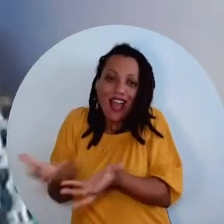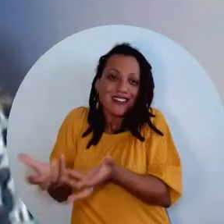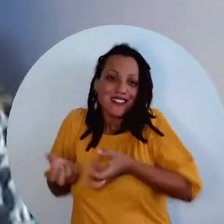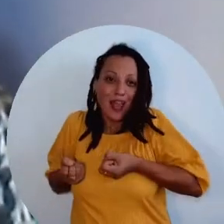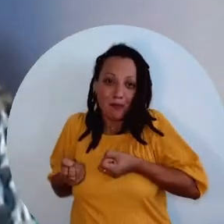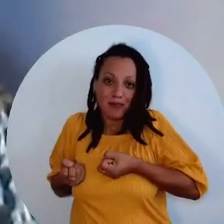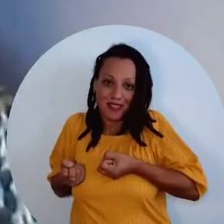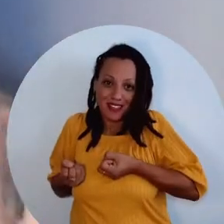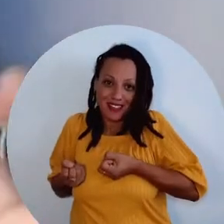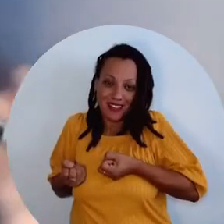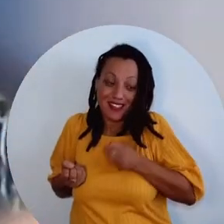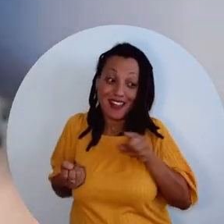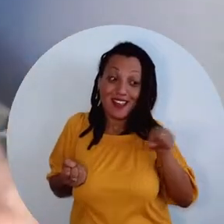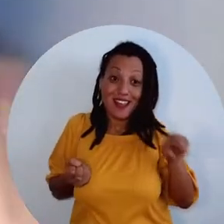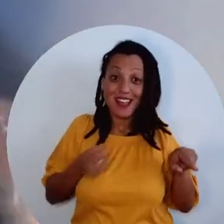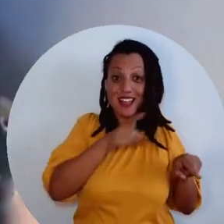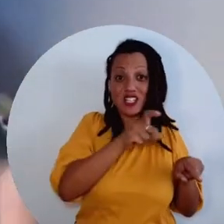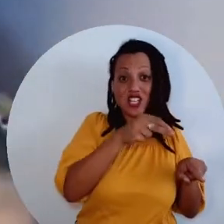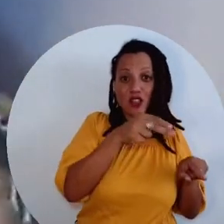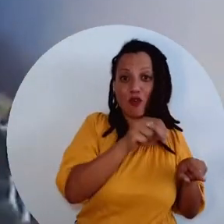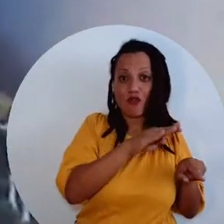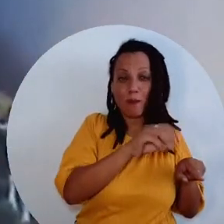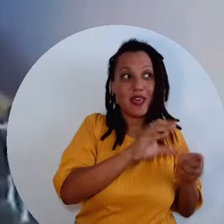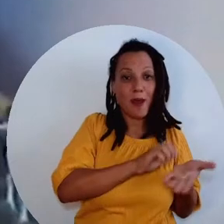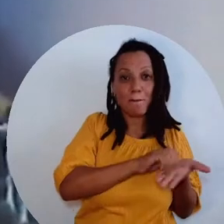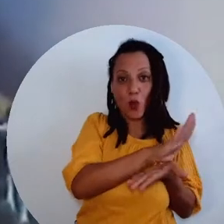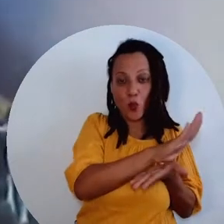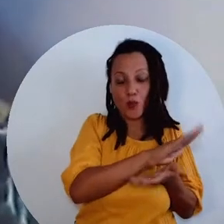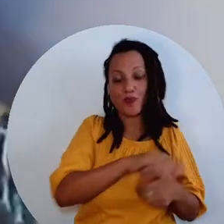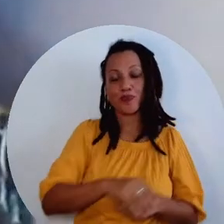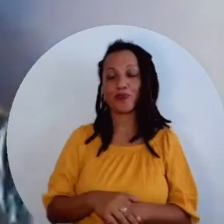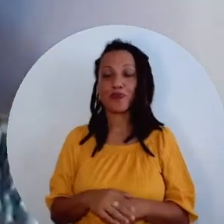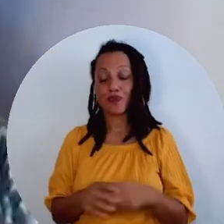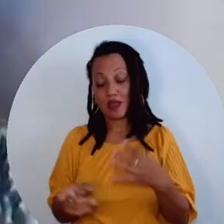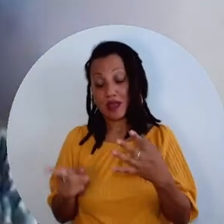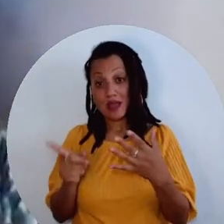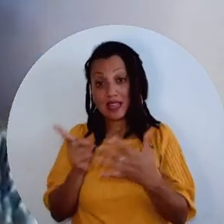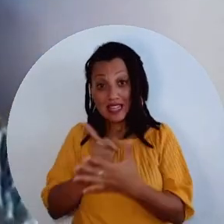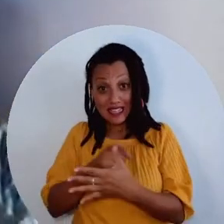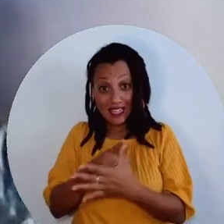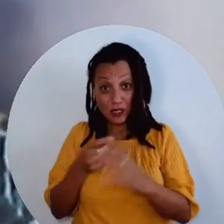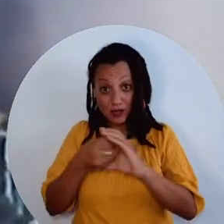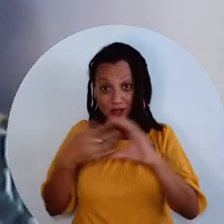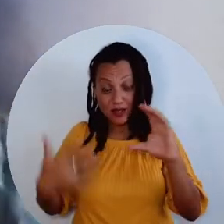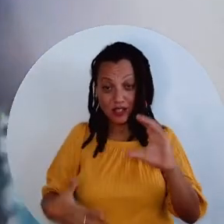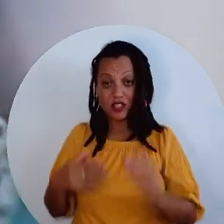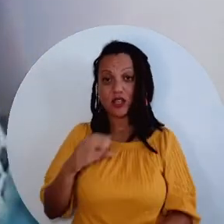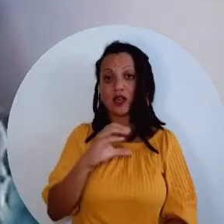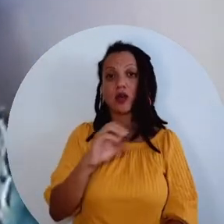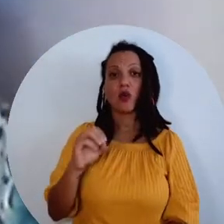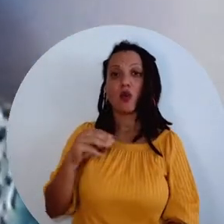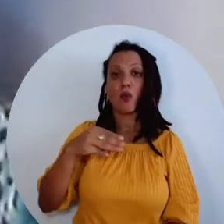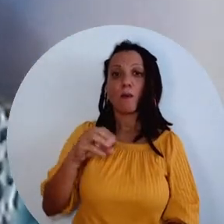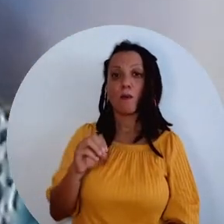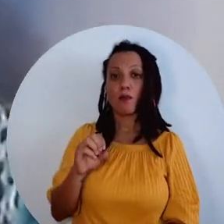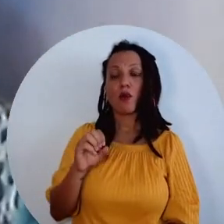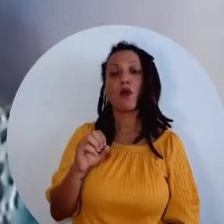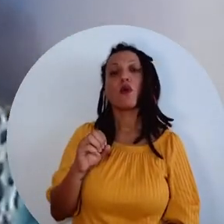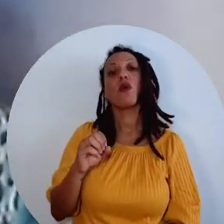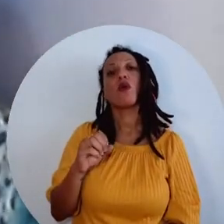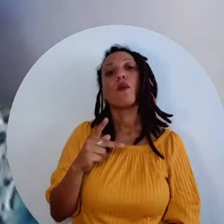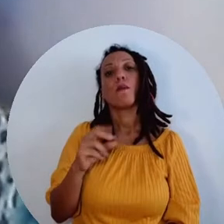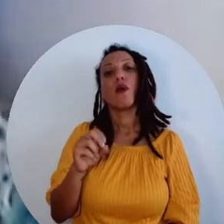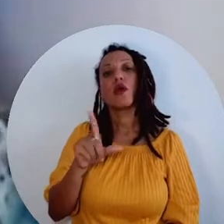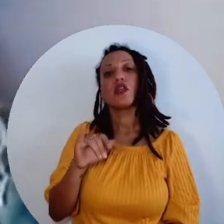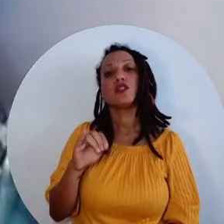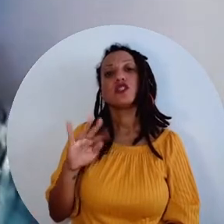uma característica. E a última característica é o cosmopolitismo, né? Sociedades matriarcais,